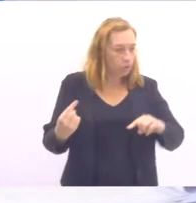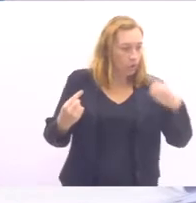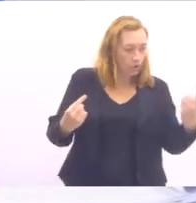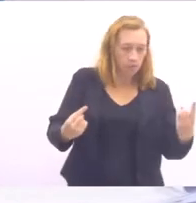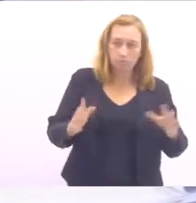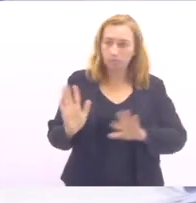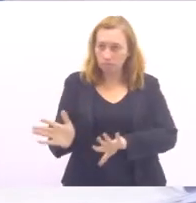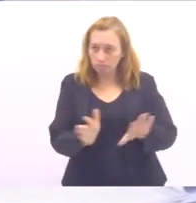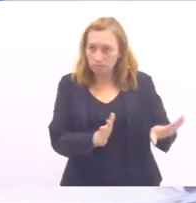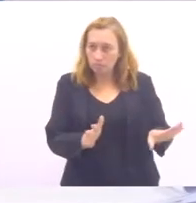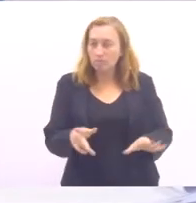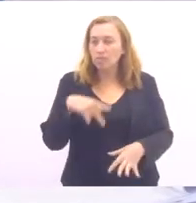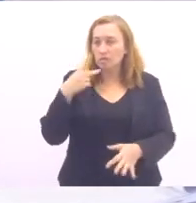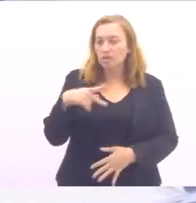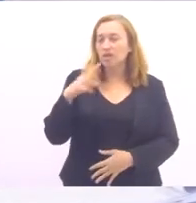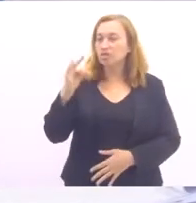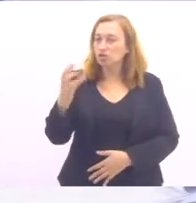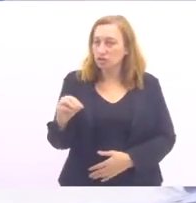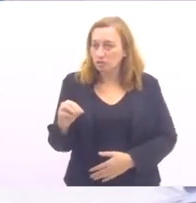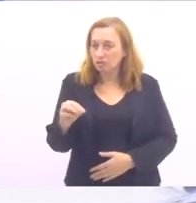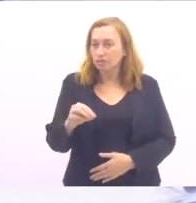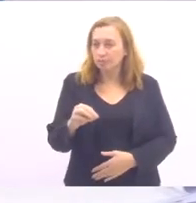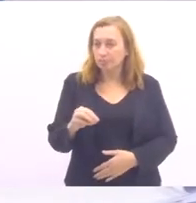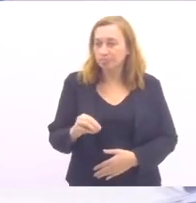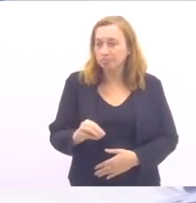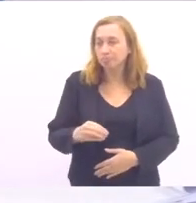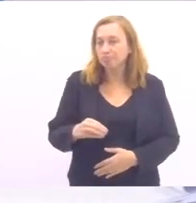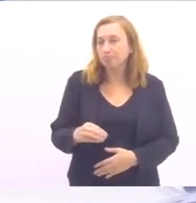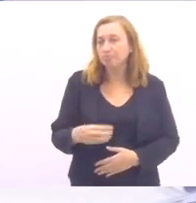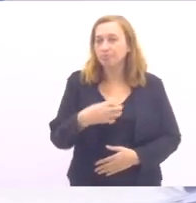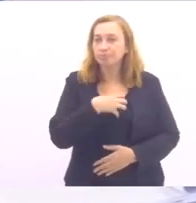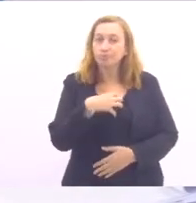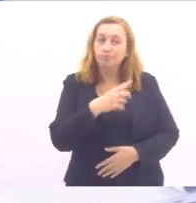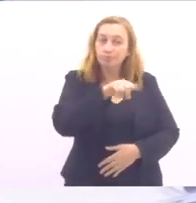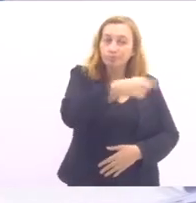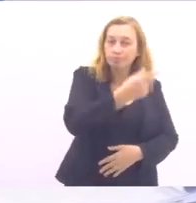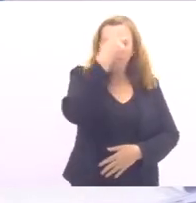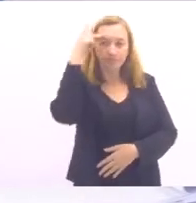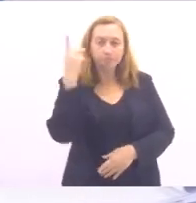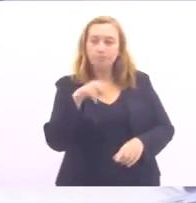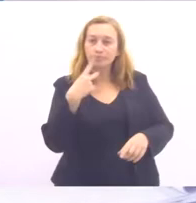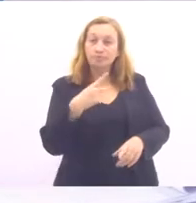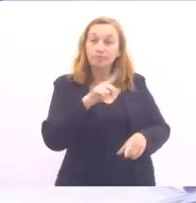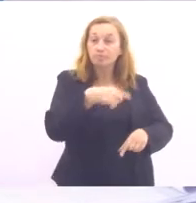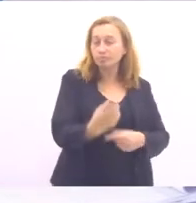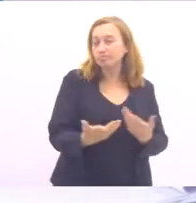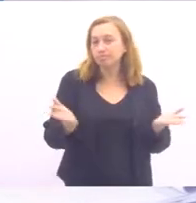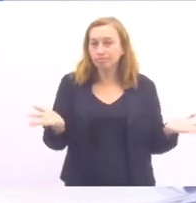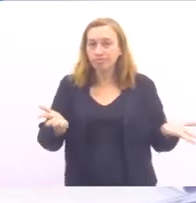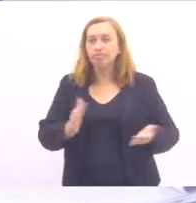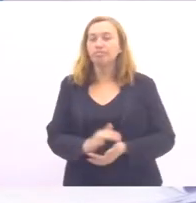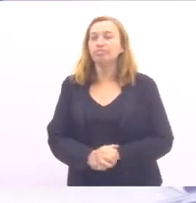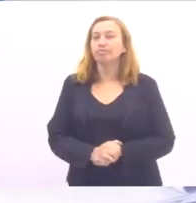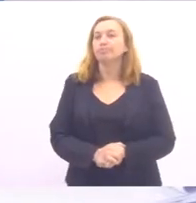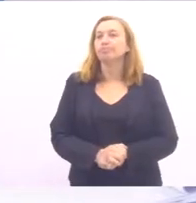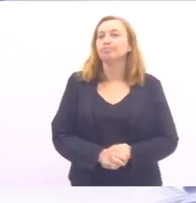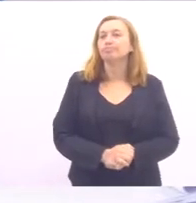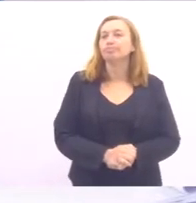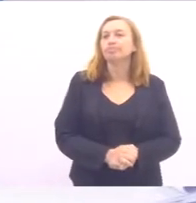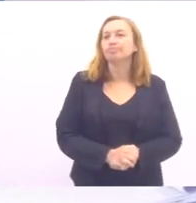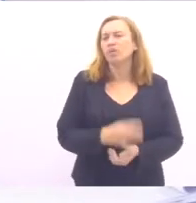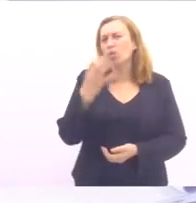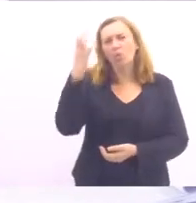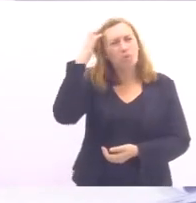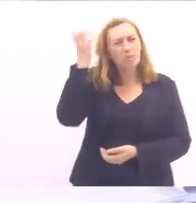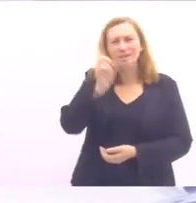eu falei com o Tiago, num sentido, seguramente outras pessoas falaram em outro. E vamos dizer uma coisa, não vamos condenar